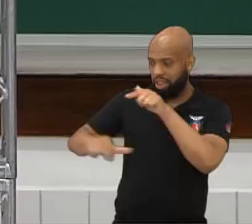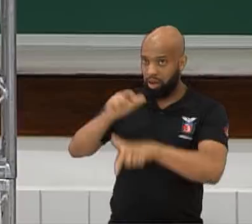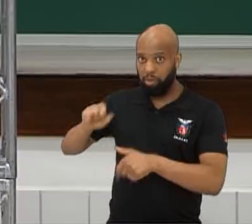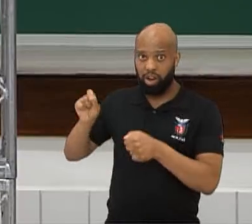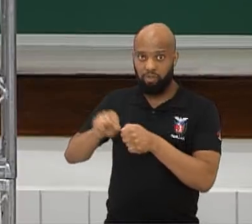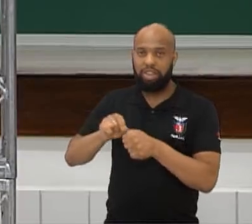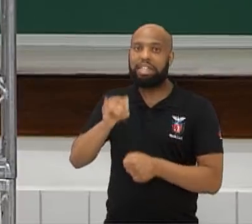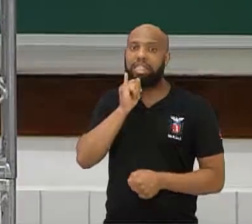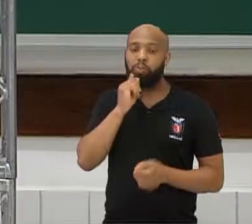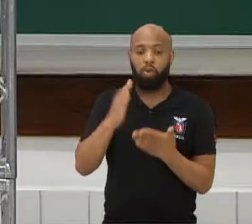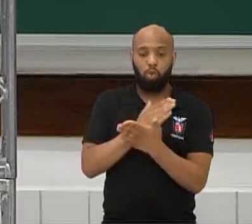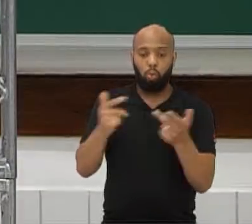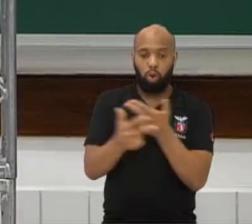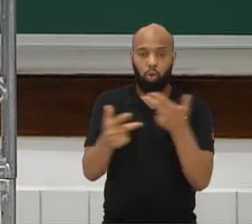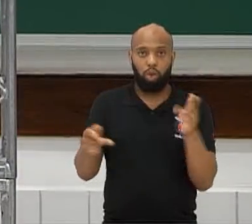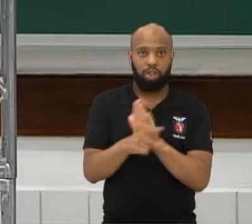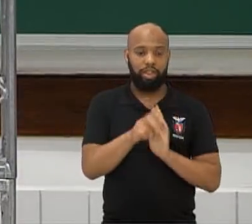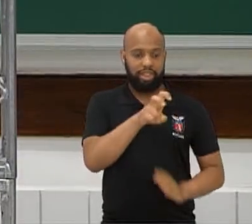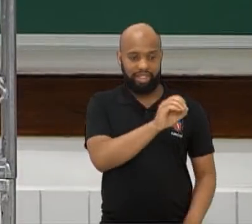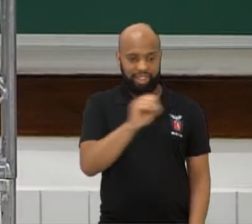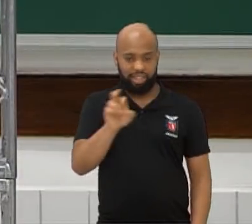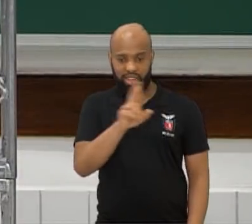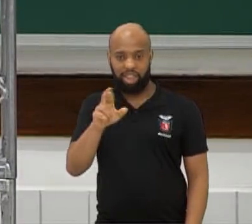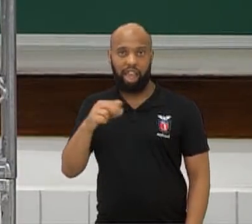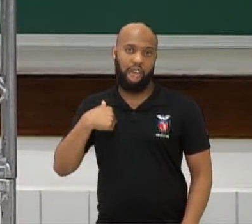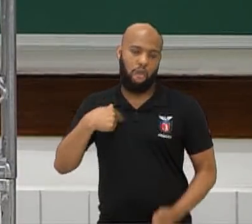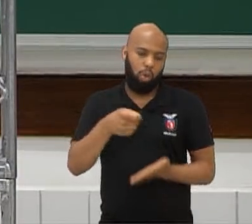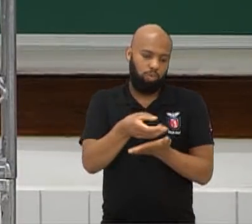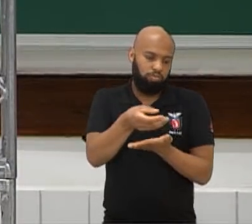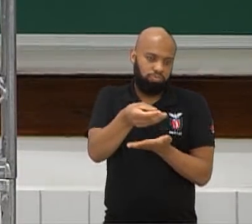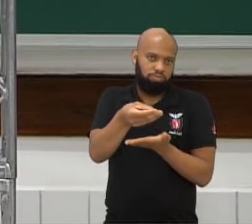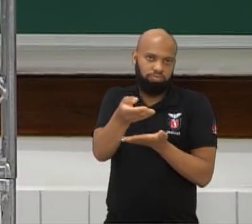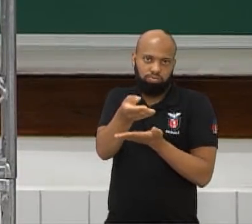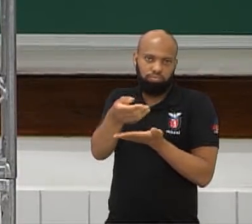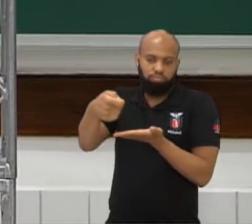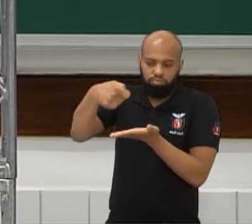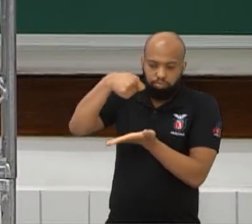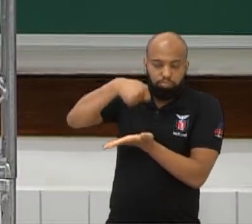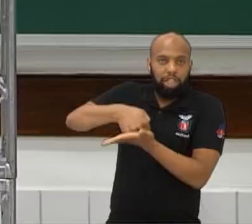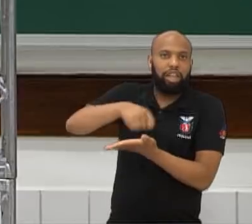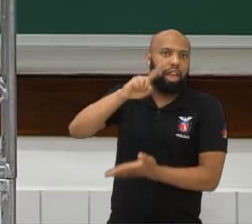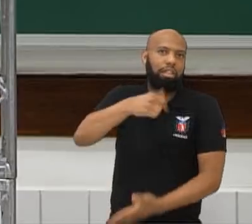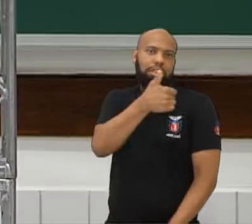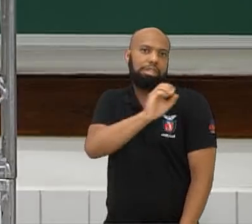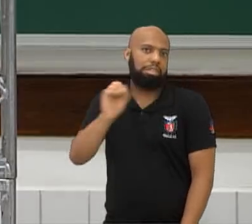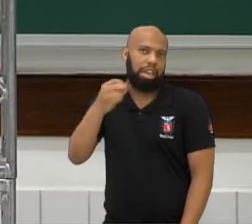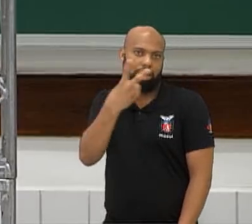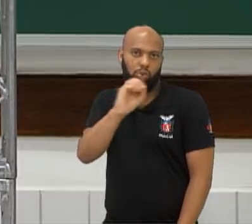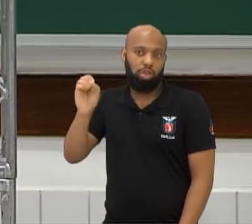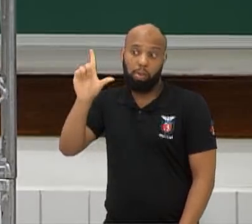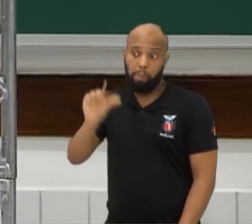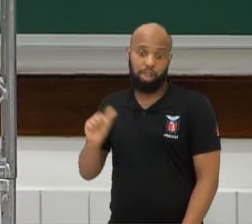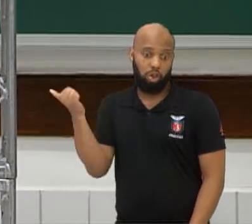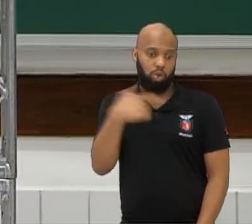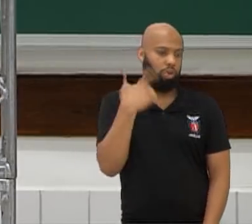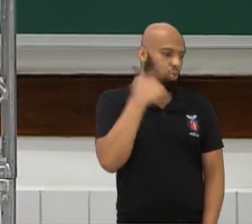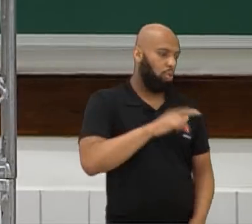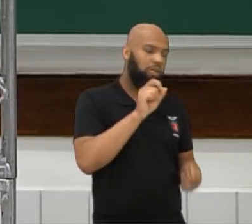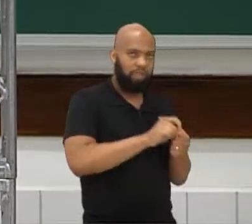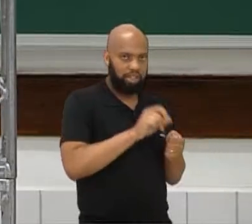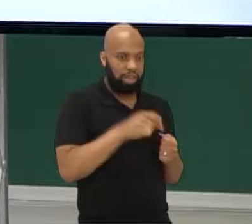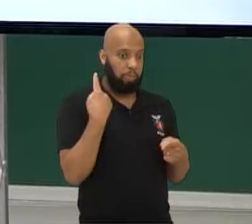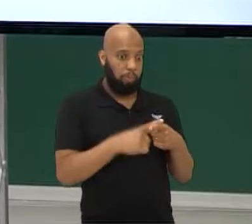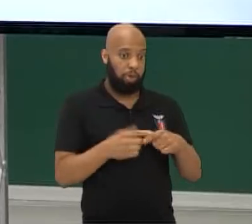bem de R$500, eu vou receber 100, 200, vou receber um valor menor do que o valor que eu produzi com o meu